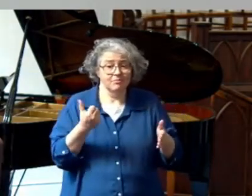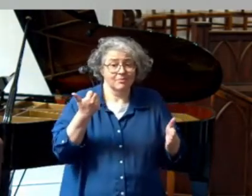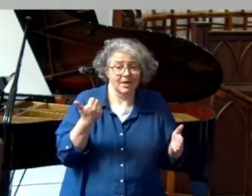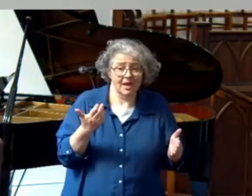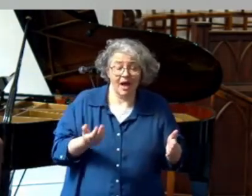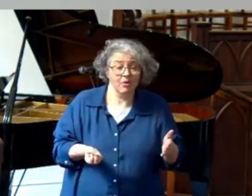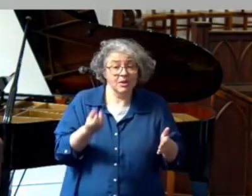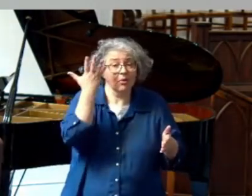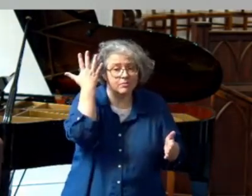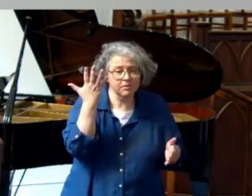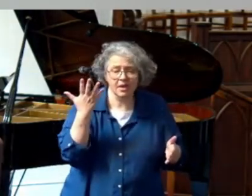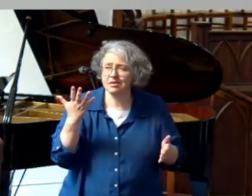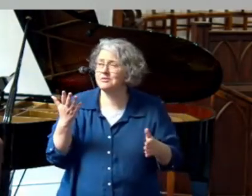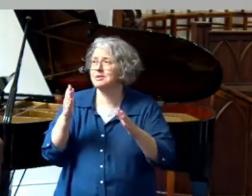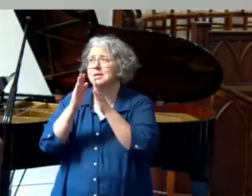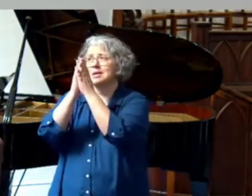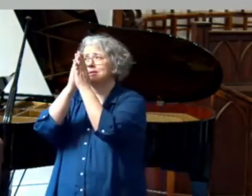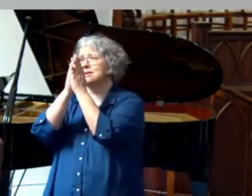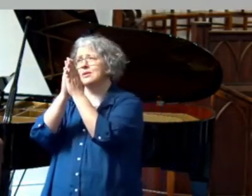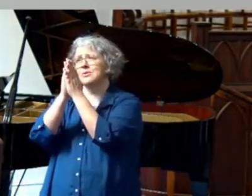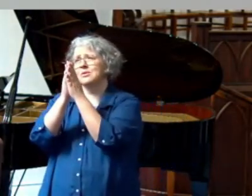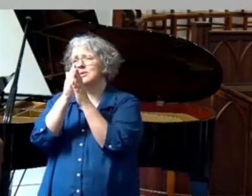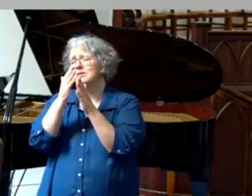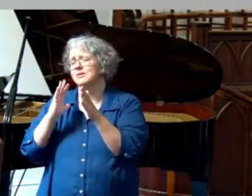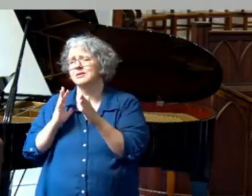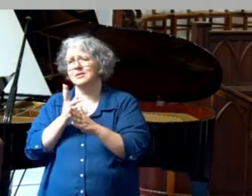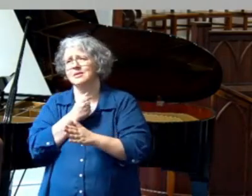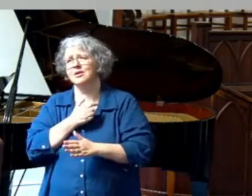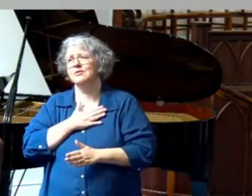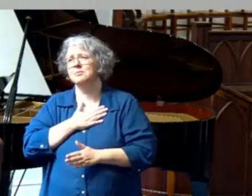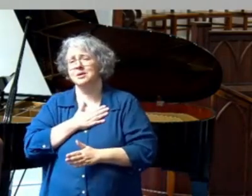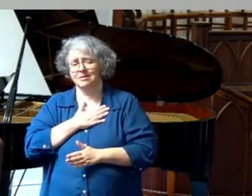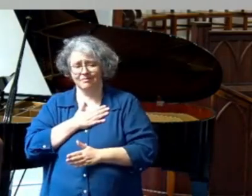morte, para nos levar a pensar na vida.